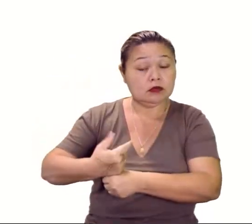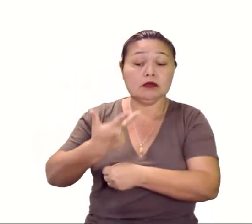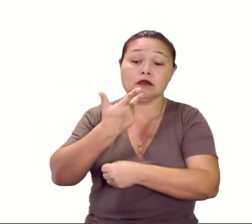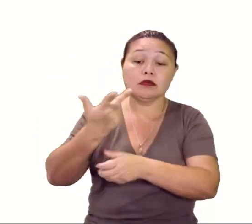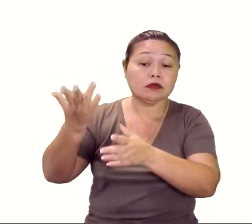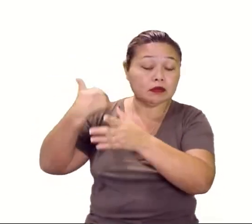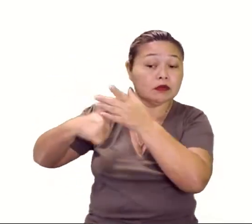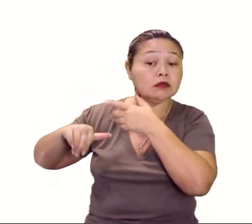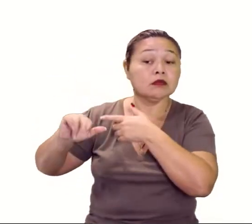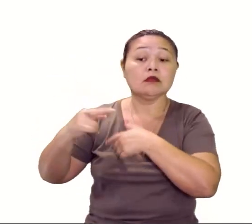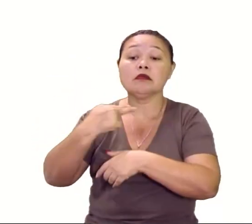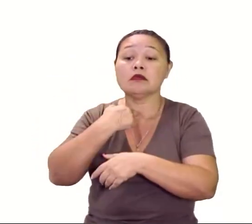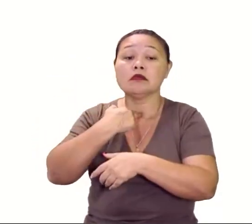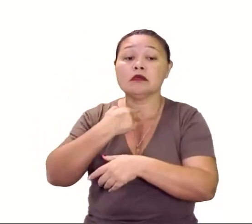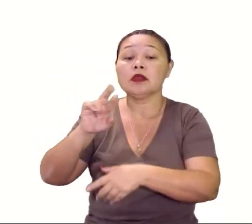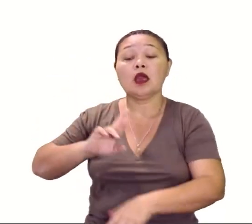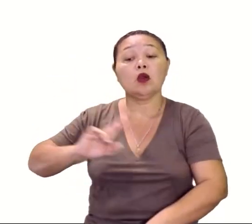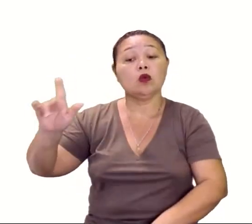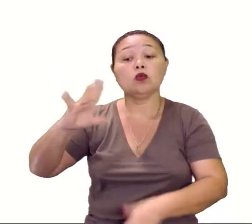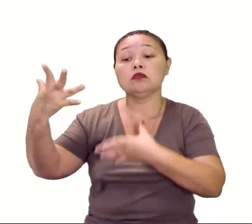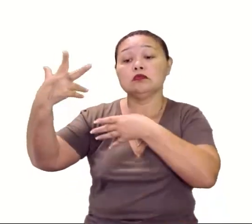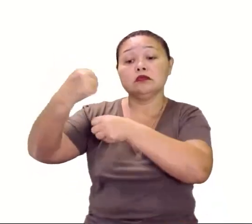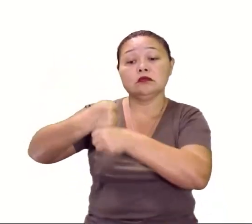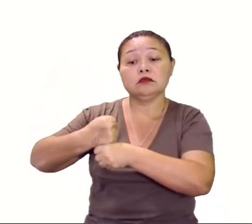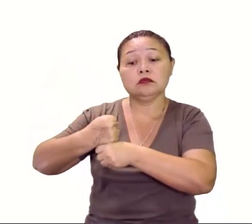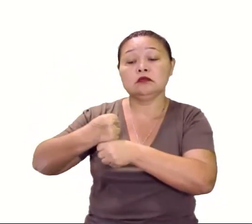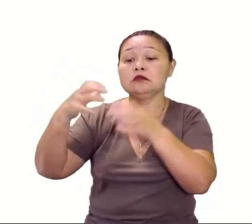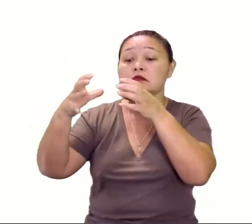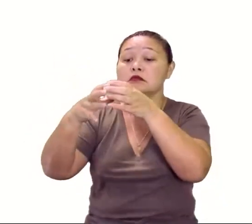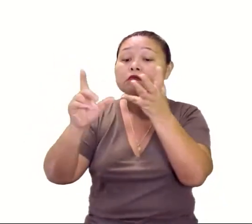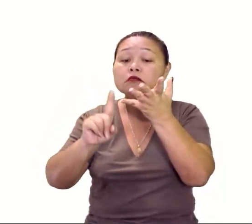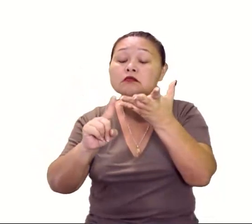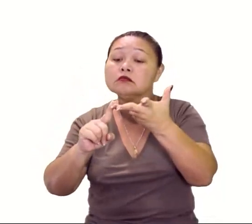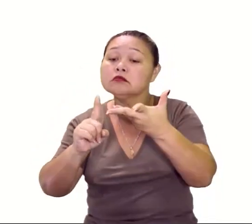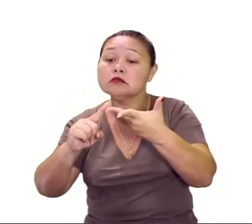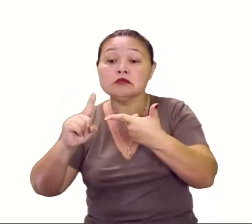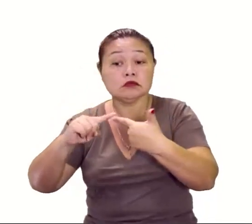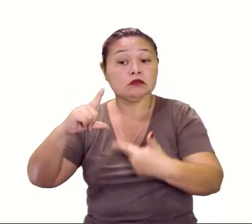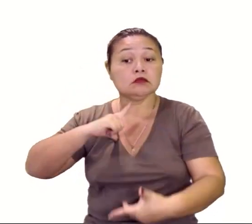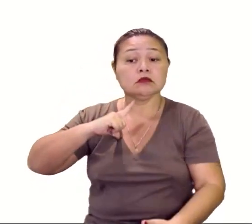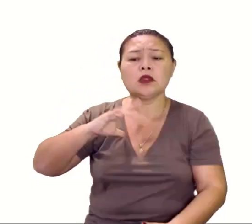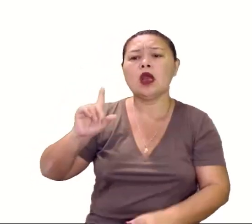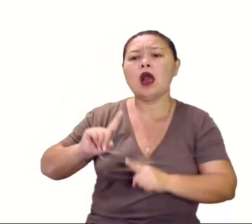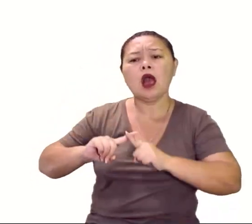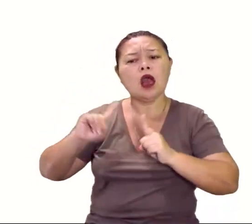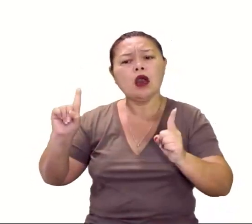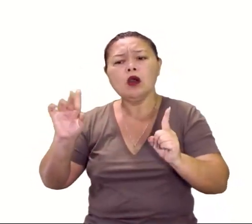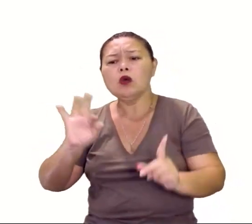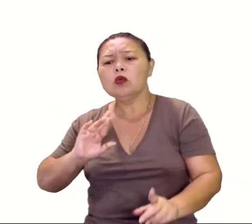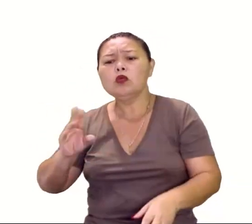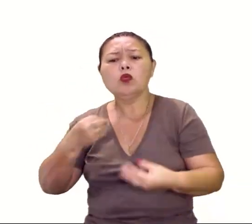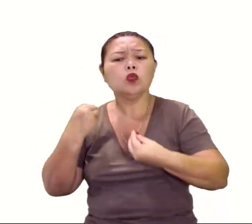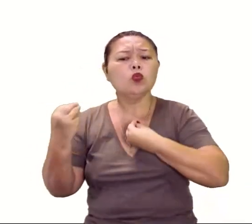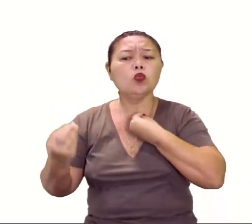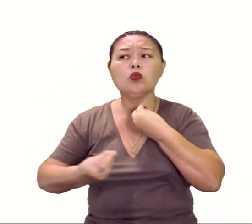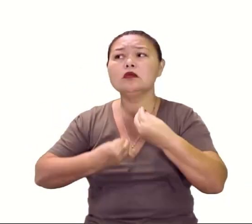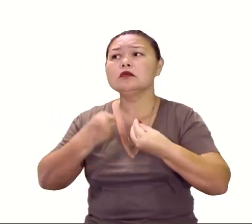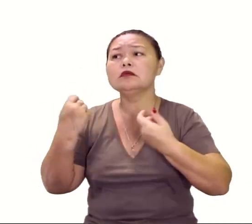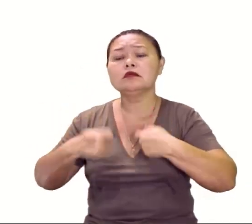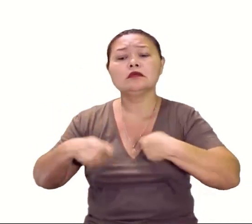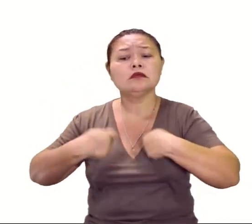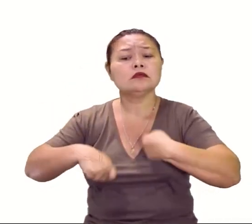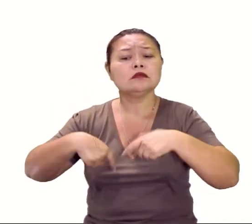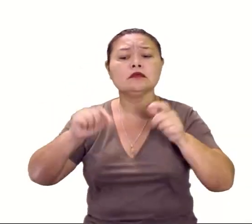mencionar ali antes que não é só somar os quantitativos que a gente tem aqui. Mas então, se não é assim, o que precisa